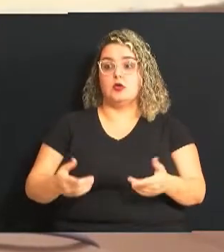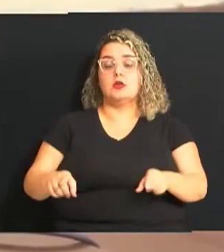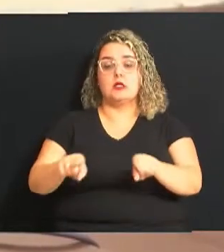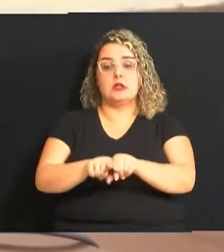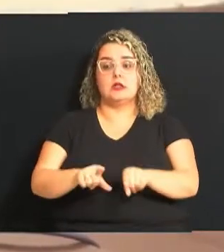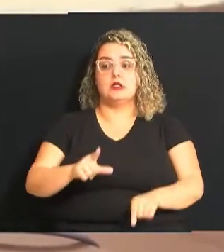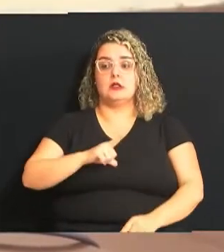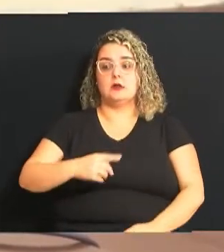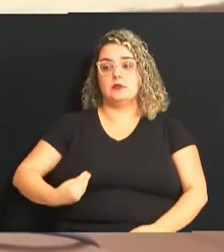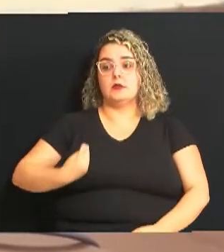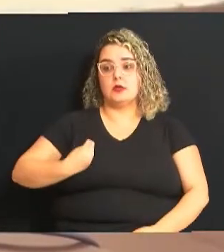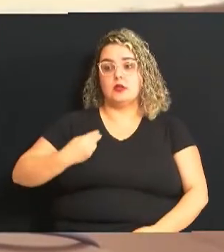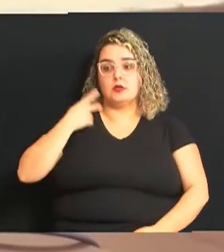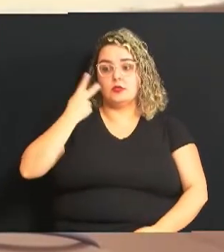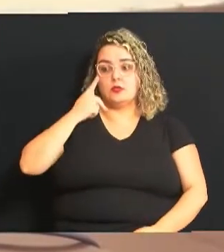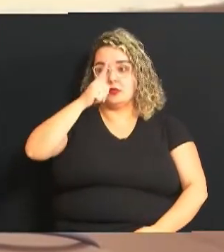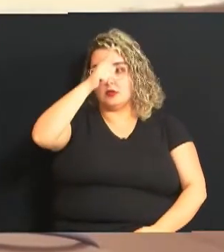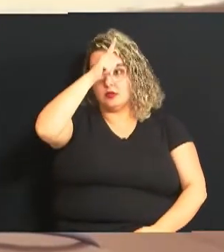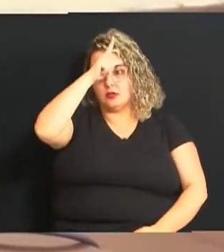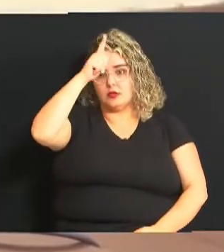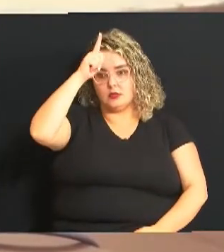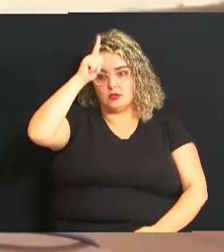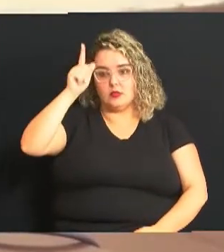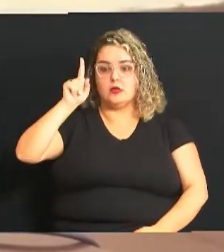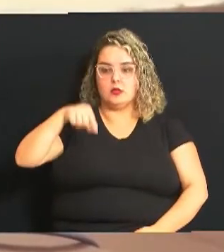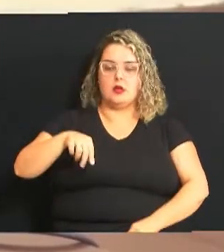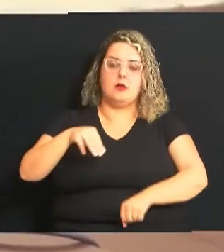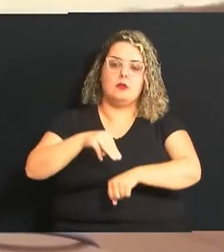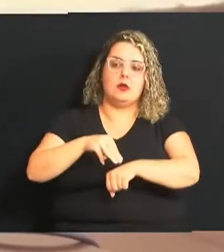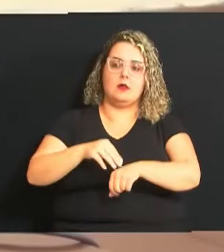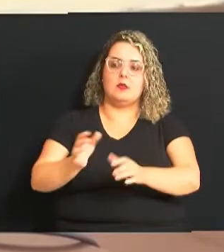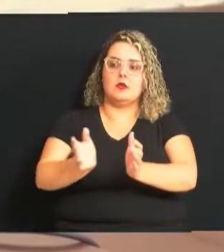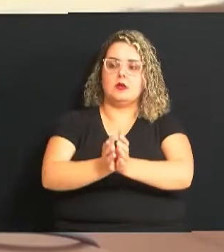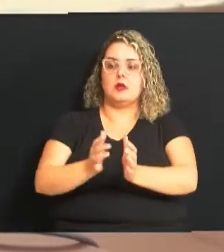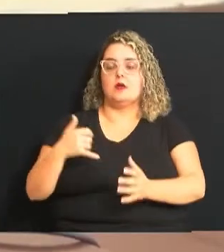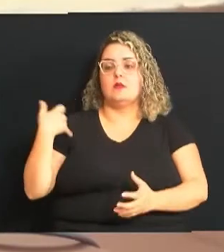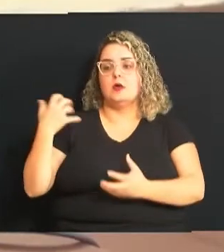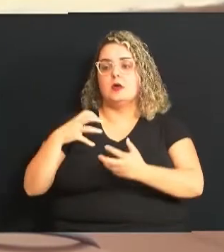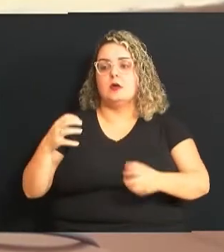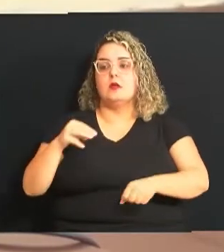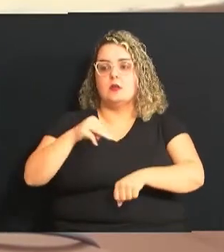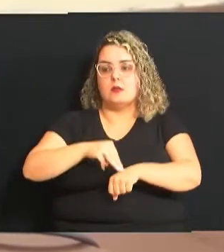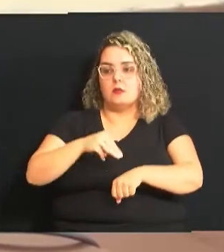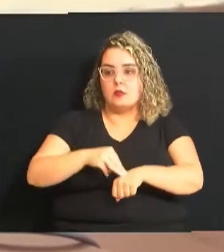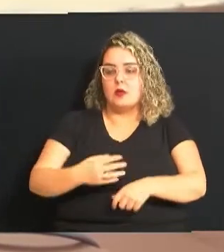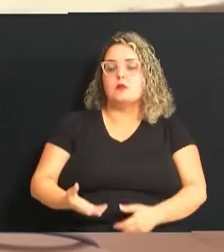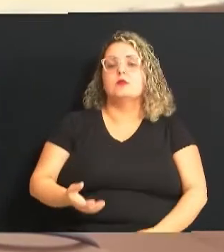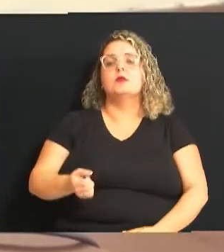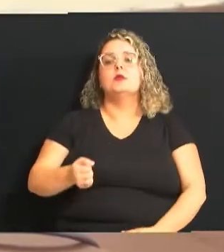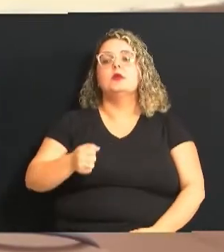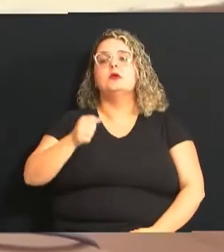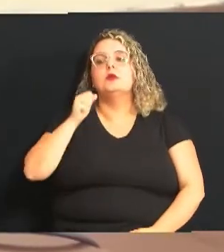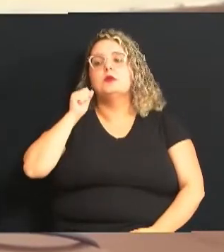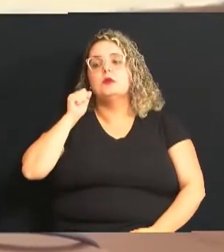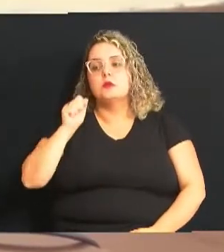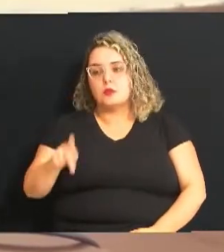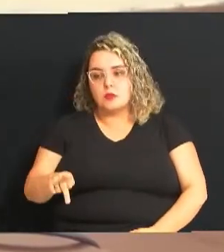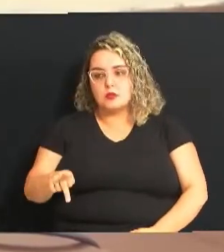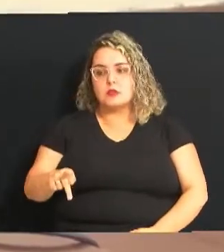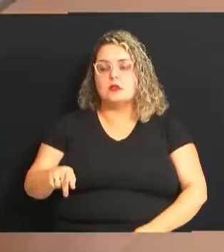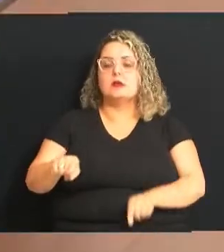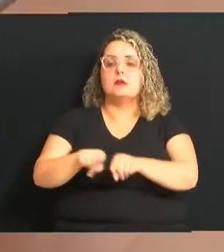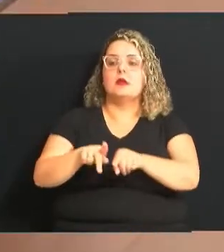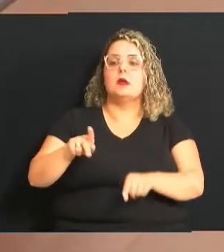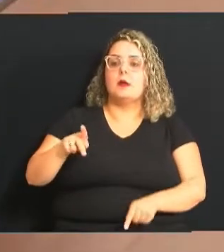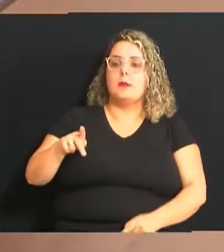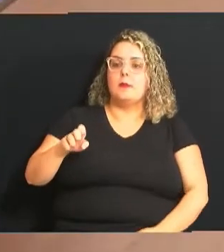com o vereador Gustavo Peta, que é membro da Comissão dos Idosos Aposentados e Pensionistas. Já deixamos aqui o nosso agradecimento